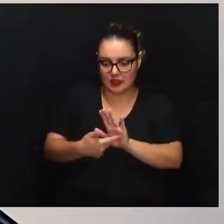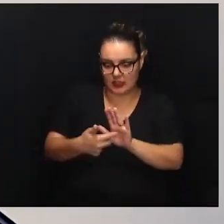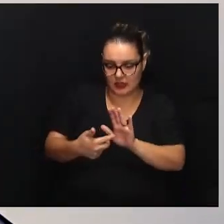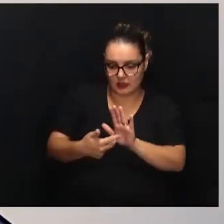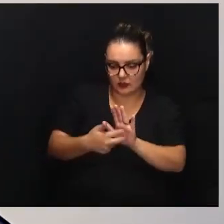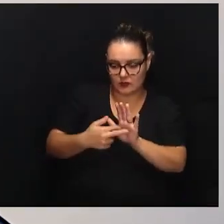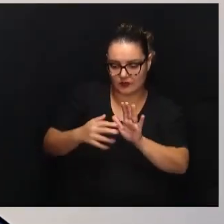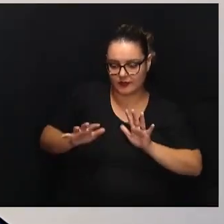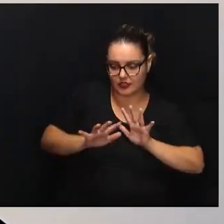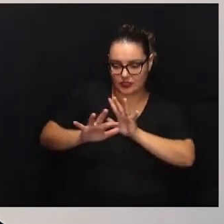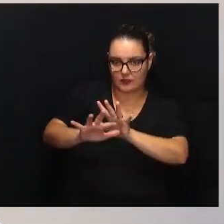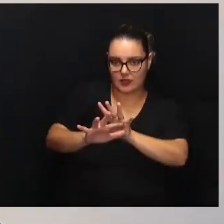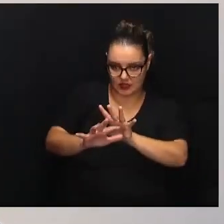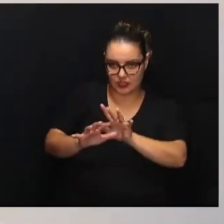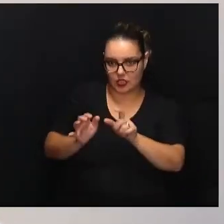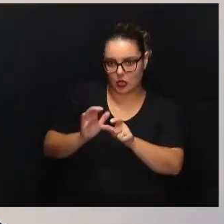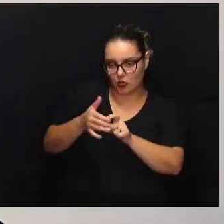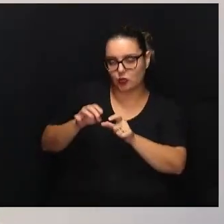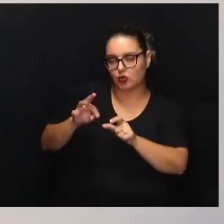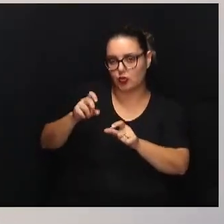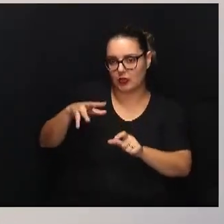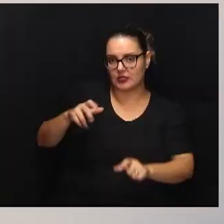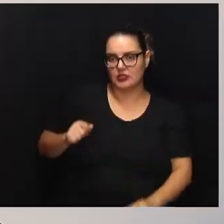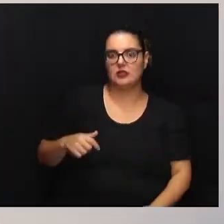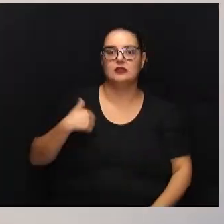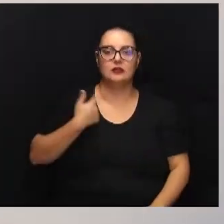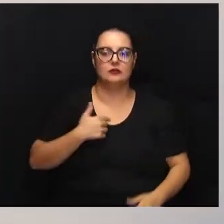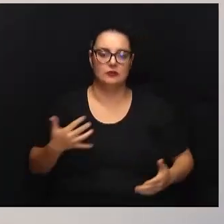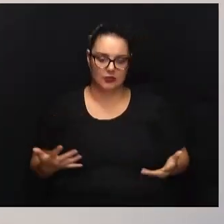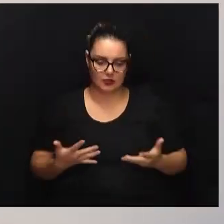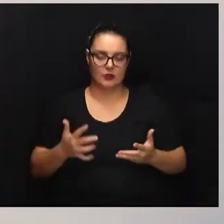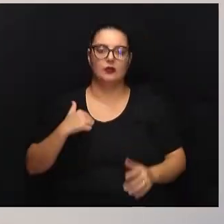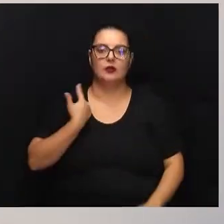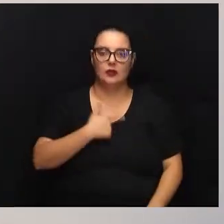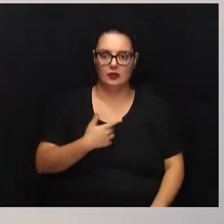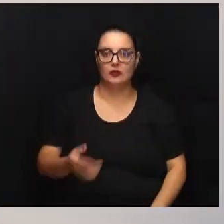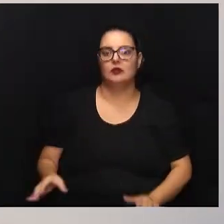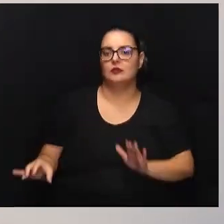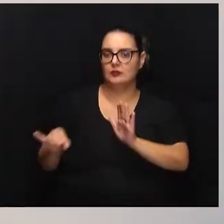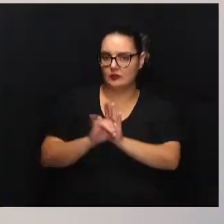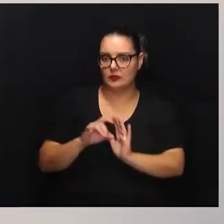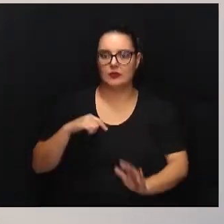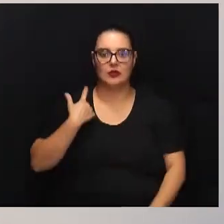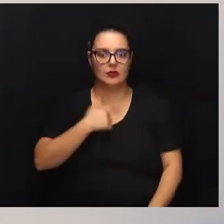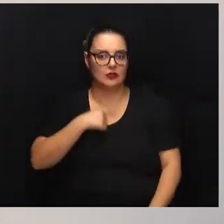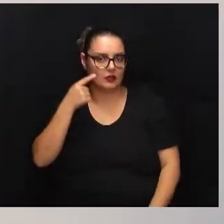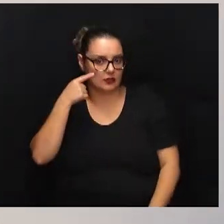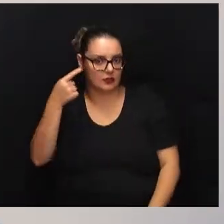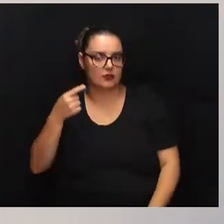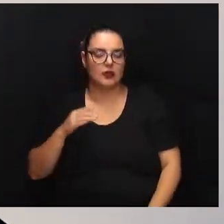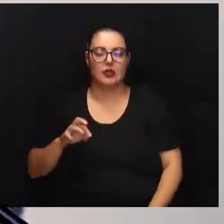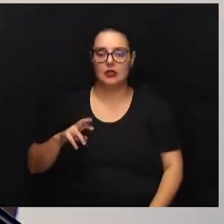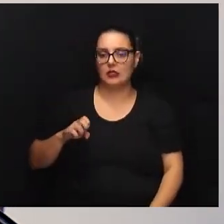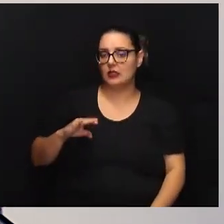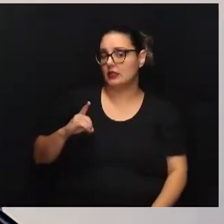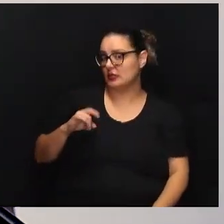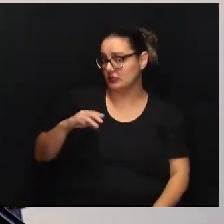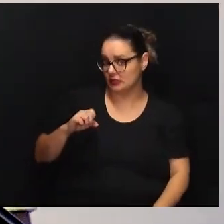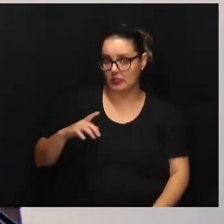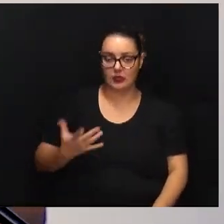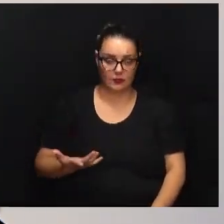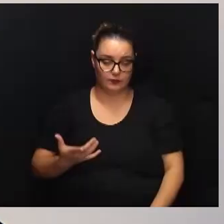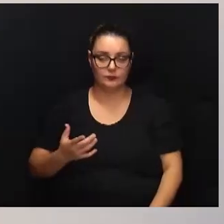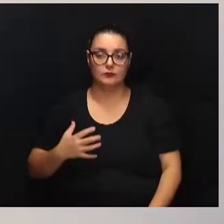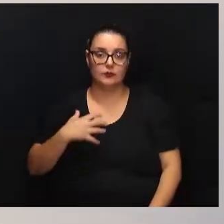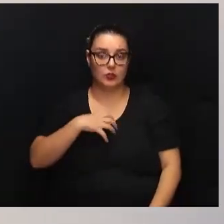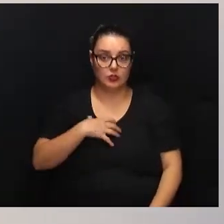né, não só assimilou, mas também abrasileirou e levou com as nossas credenciais, com as nossas